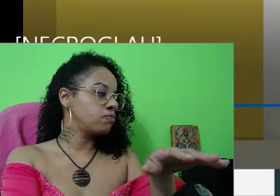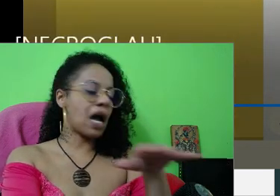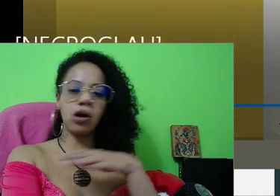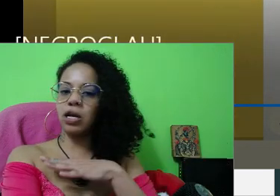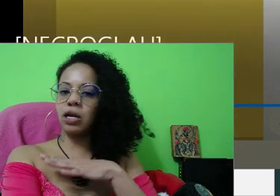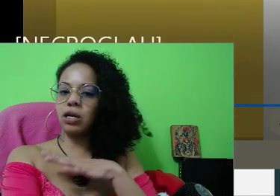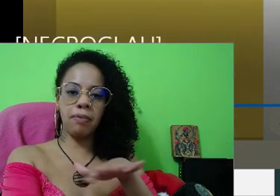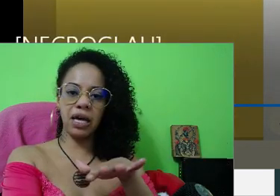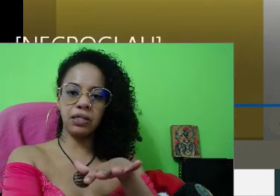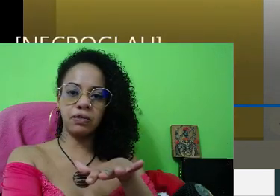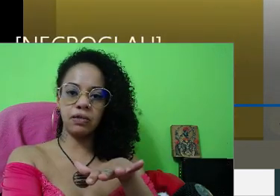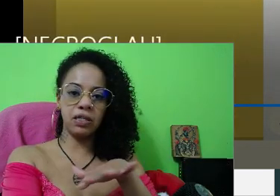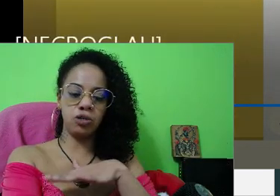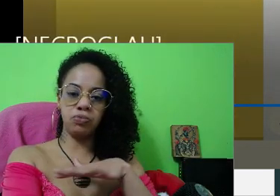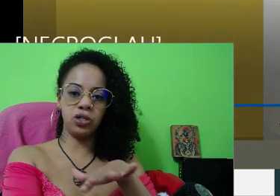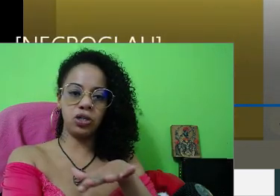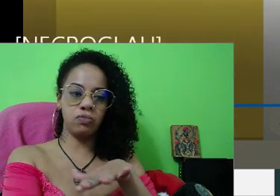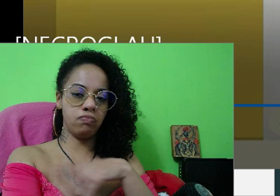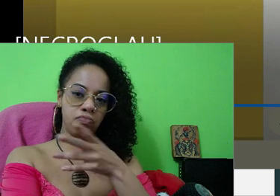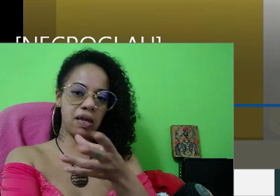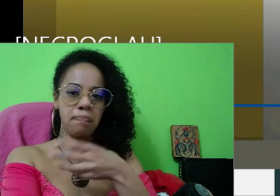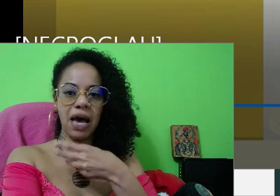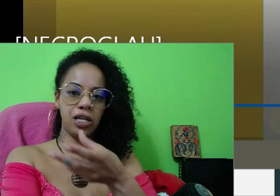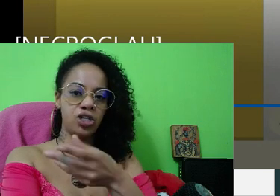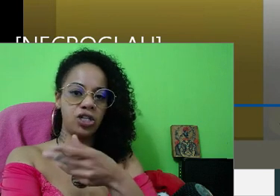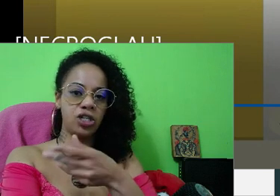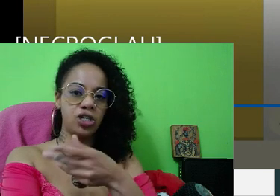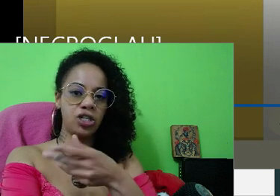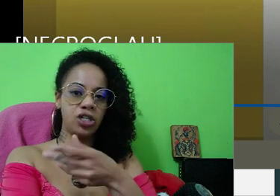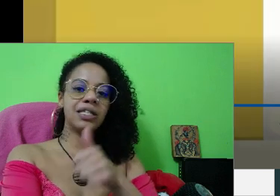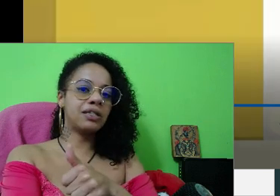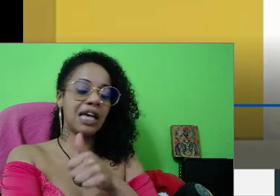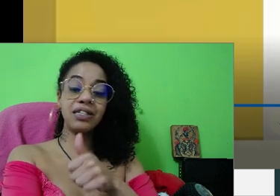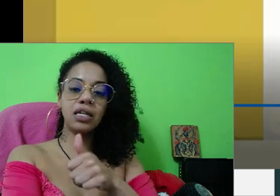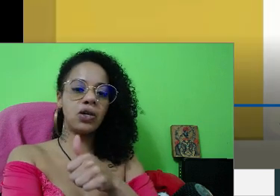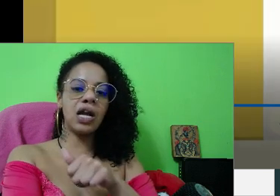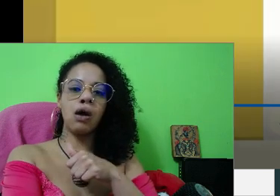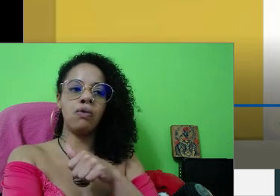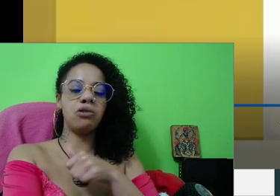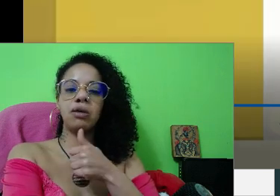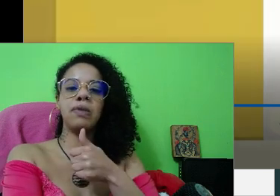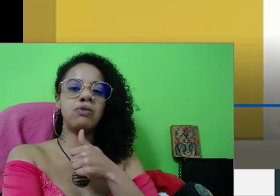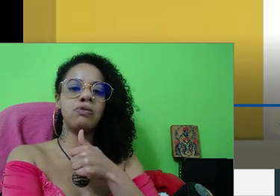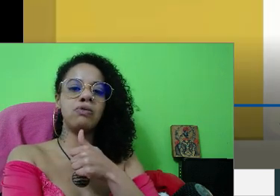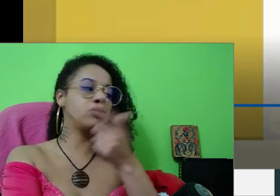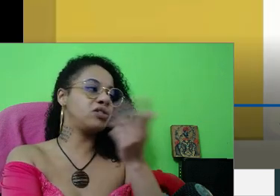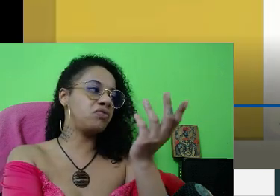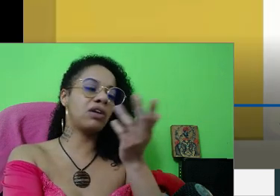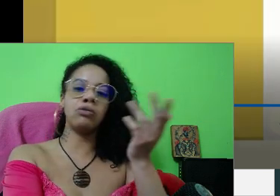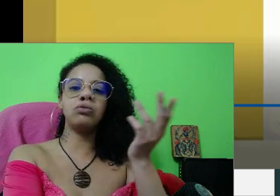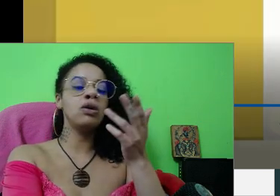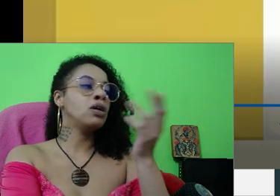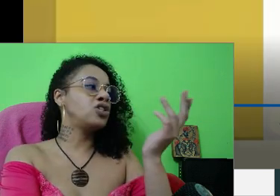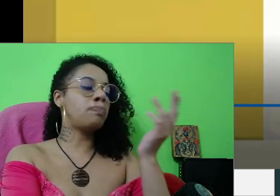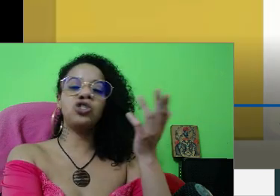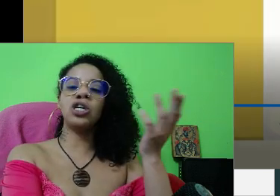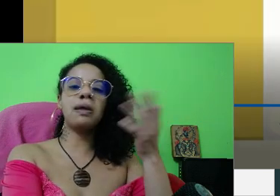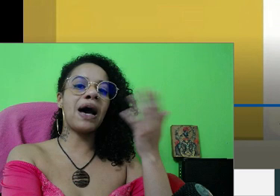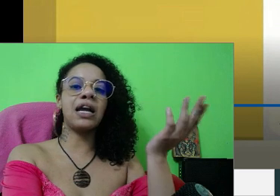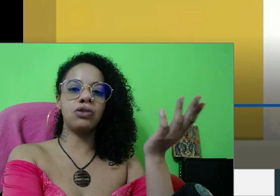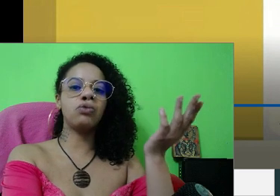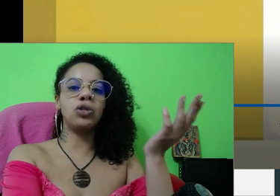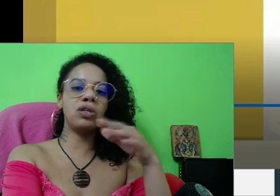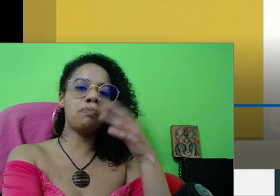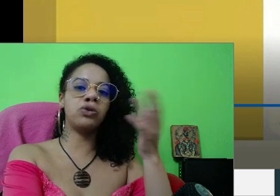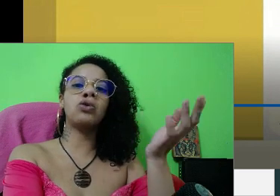agora não quer mais esse tipo de debate assim sensacional eu também não quero inclusive o Gláucio já